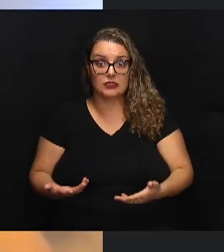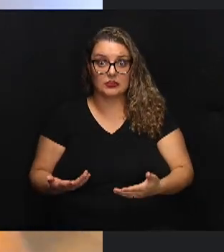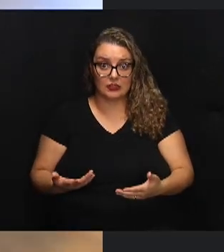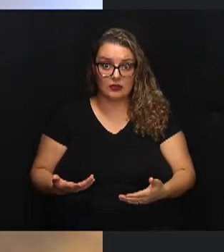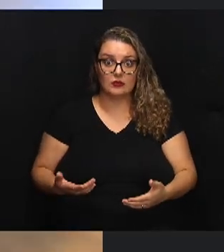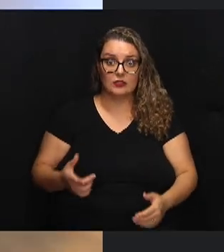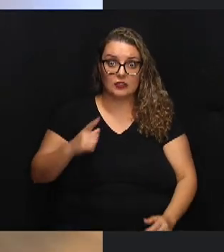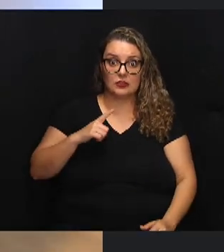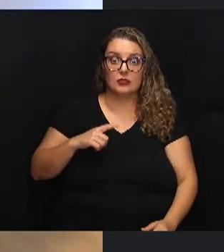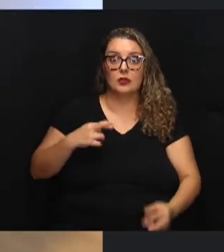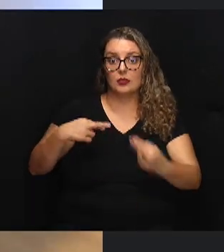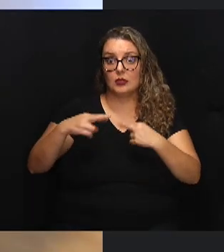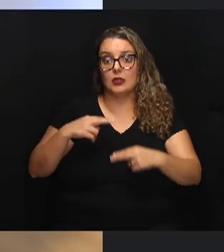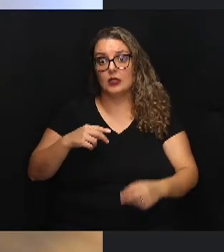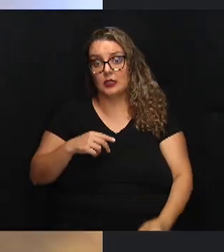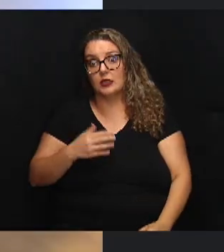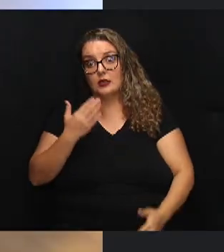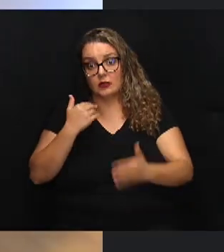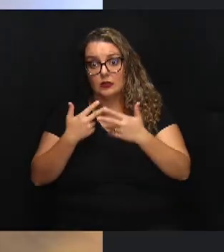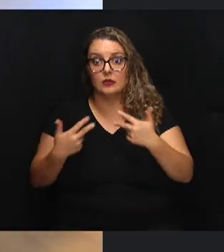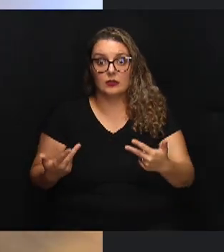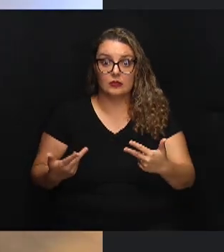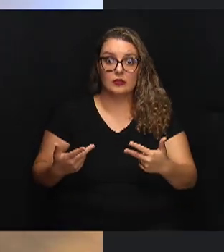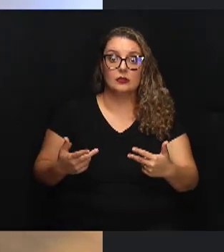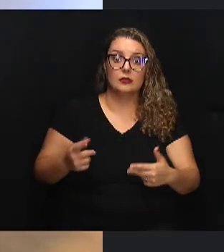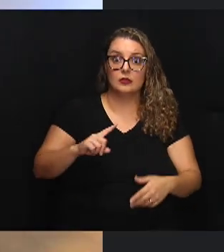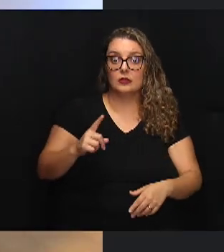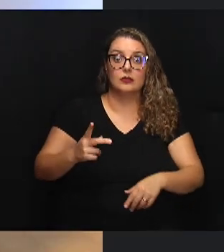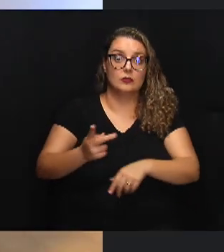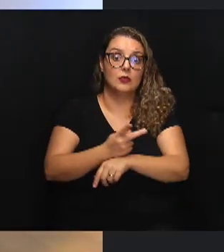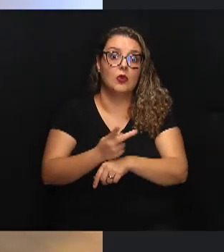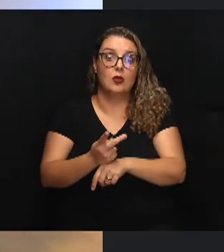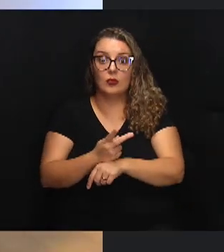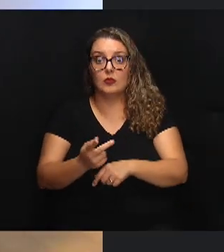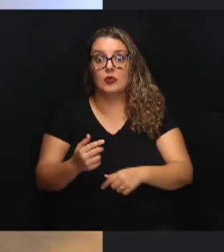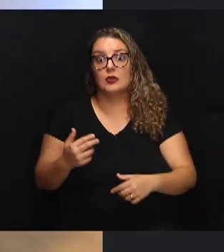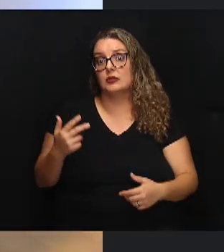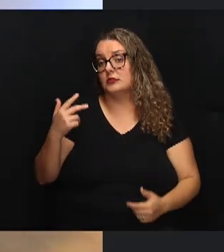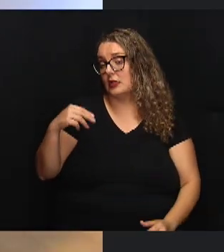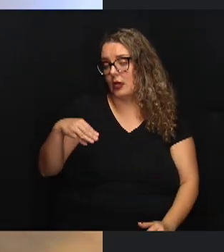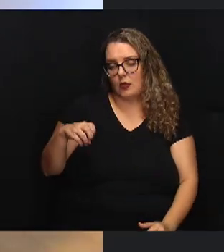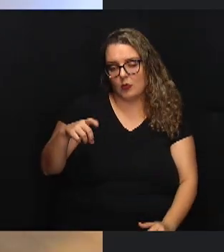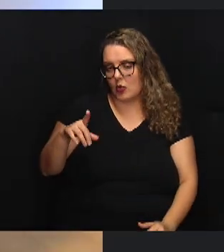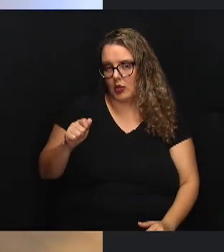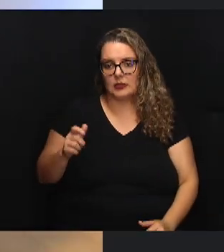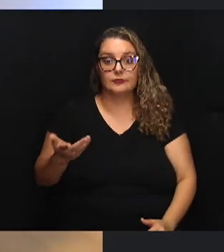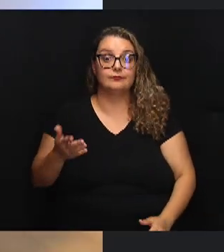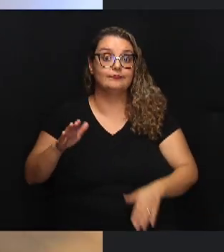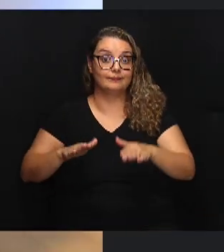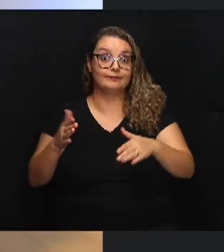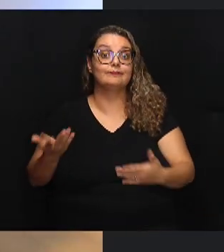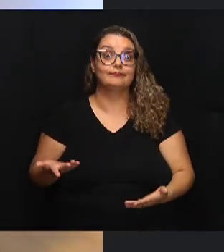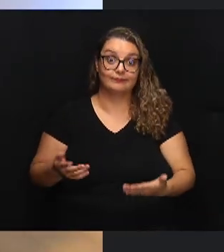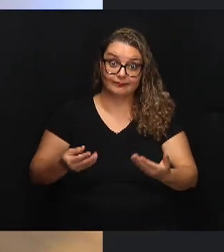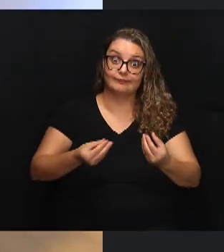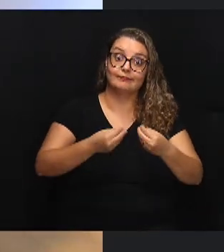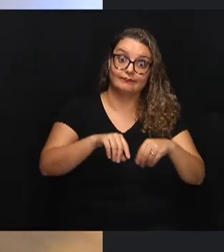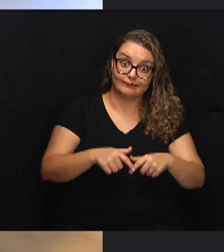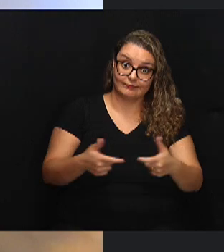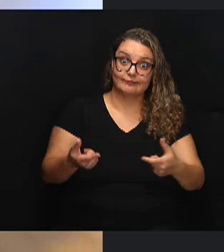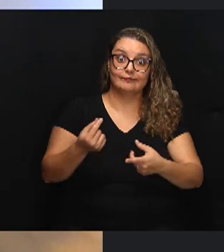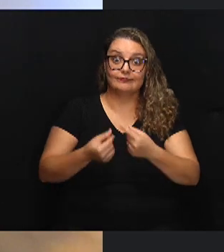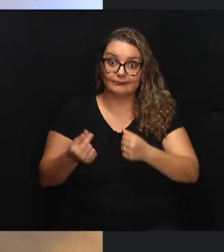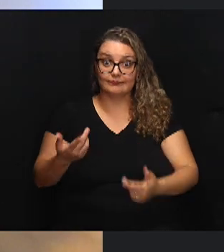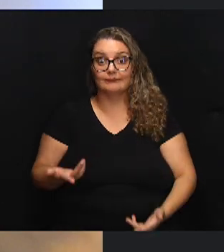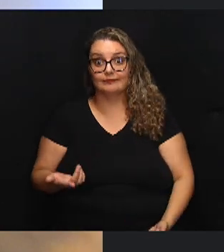em relação à alimentação e não sair correndo atrás de coisas da moda que muitas vezes só vão causar um prejuízo financeiro